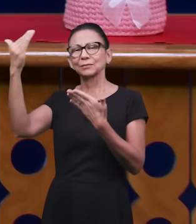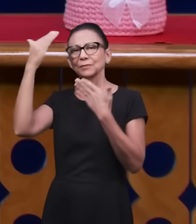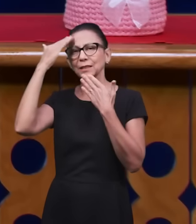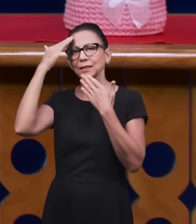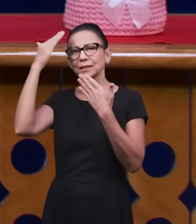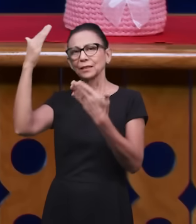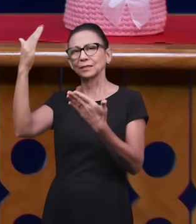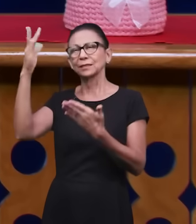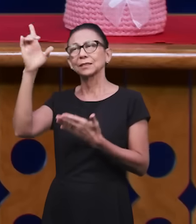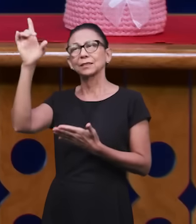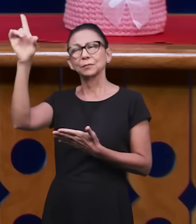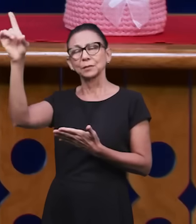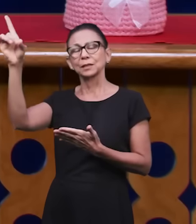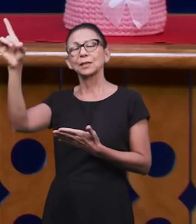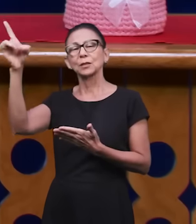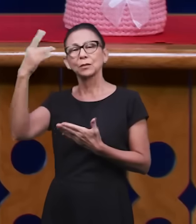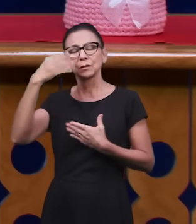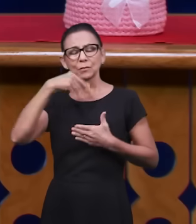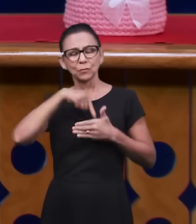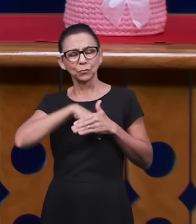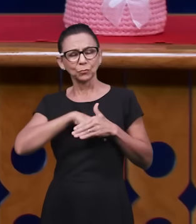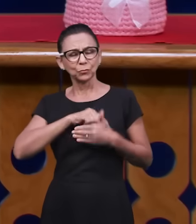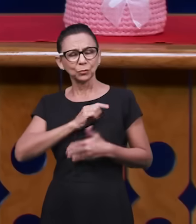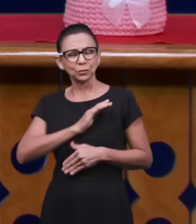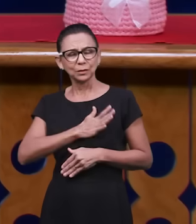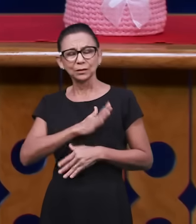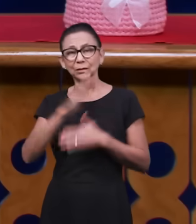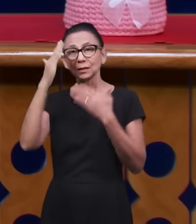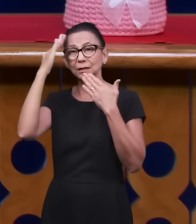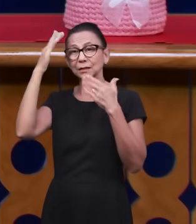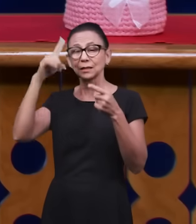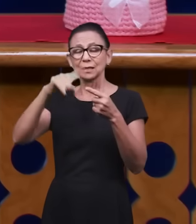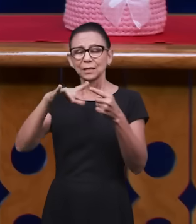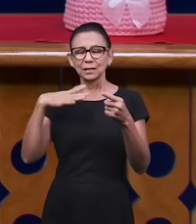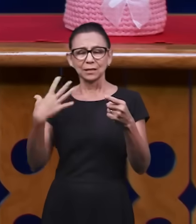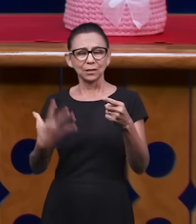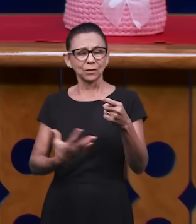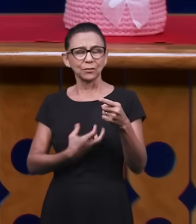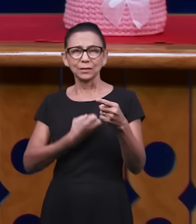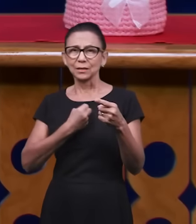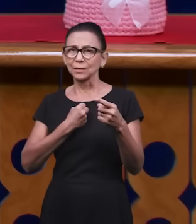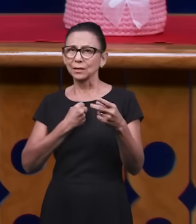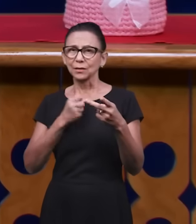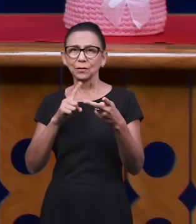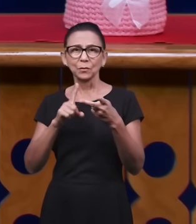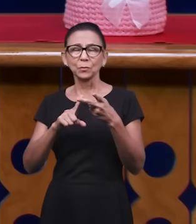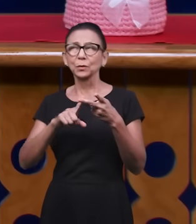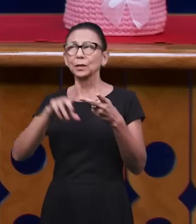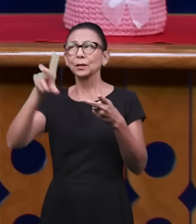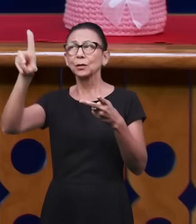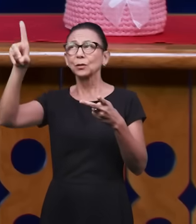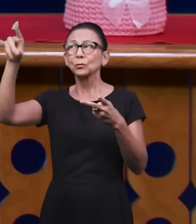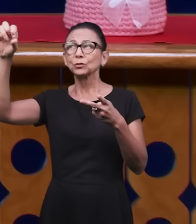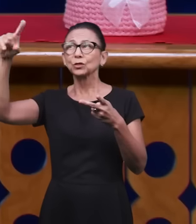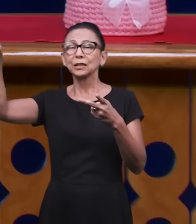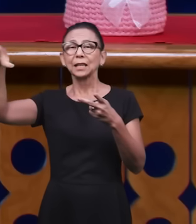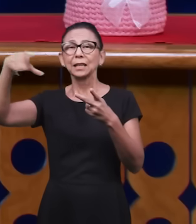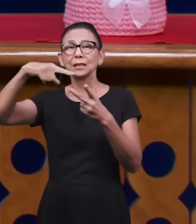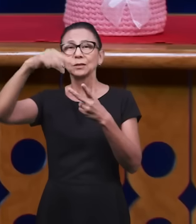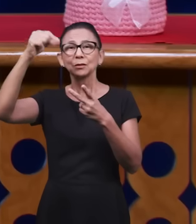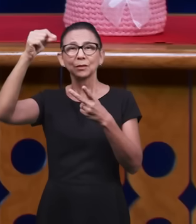A gratidão pela salvação, por essa eleição que o Senhor fez, por essa escolha de ser chamados para ser